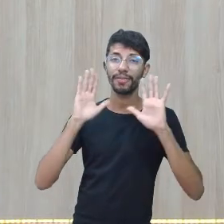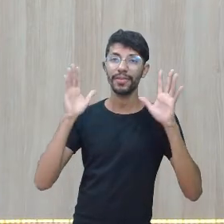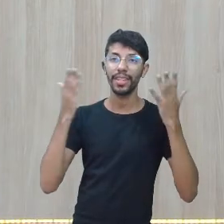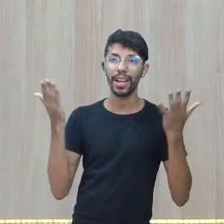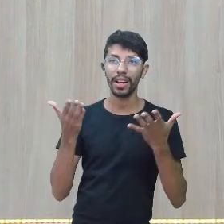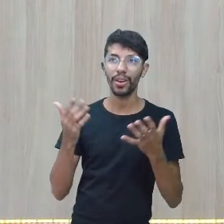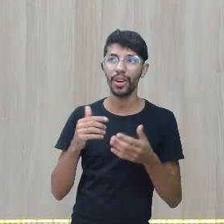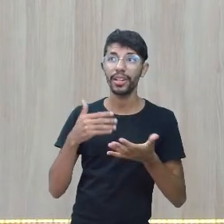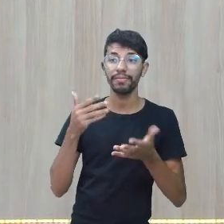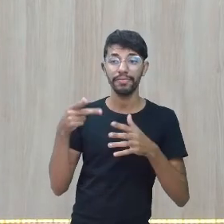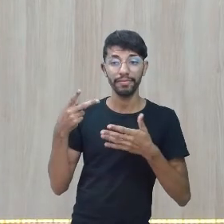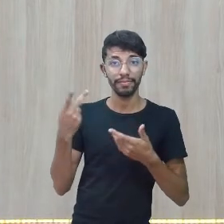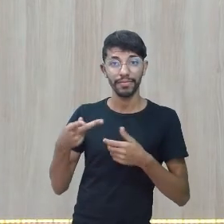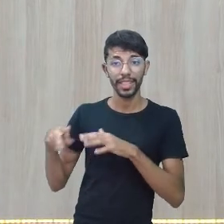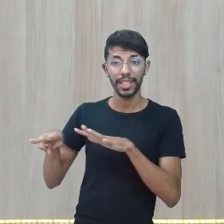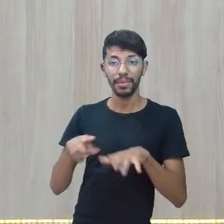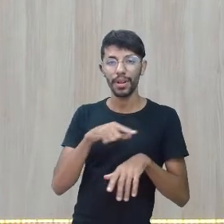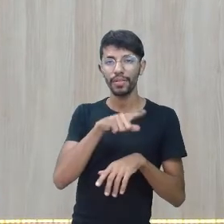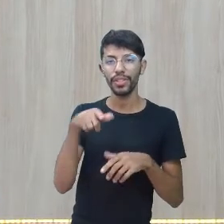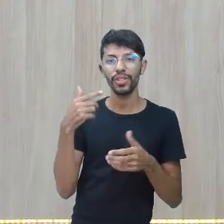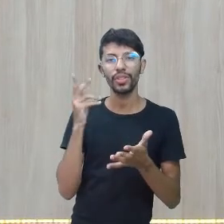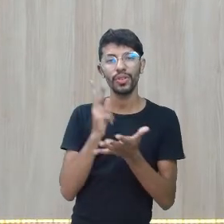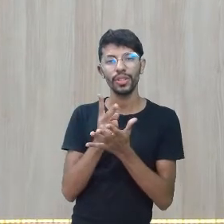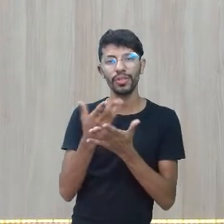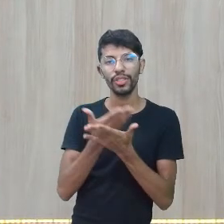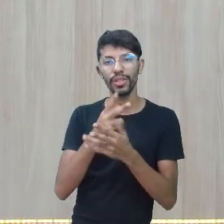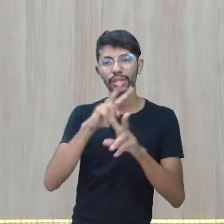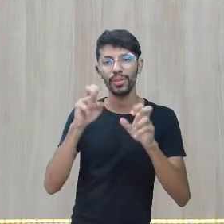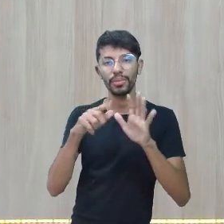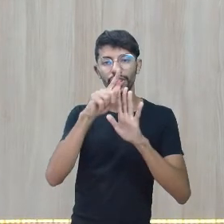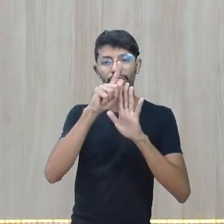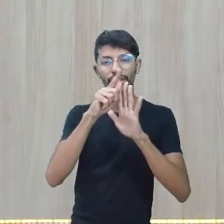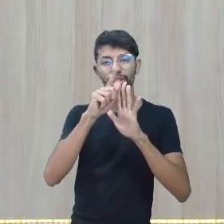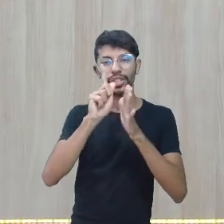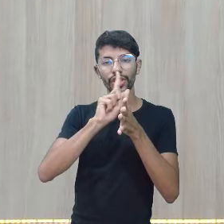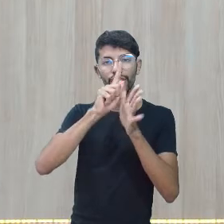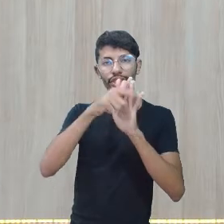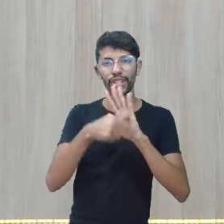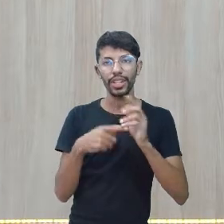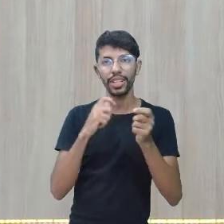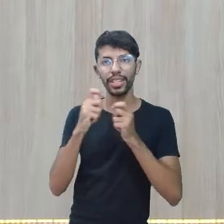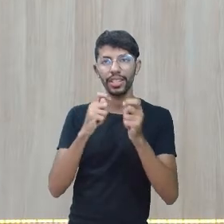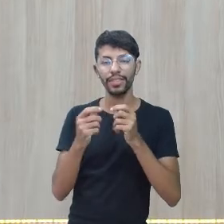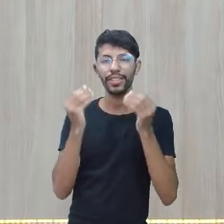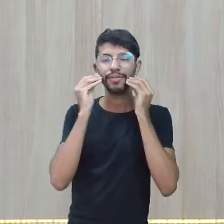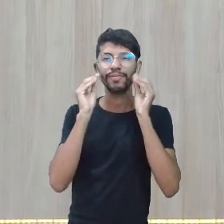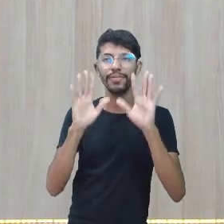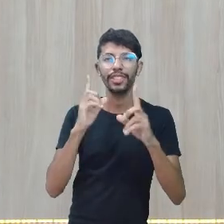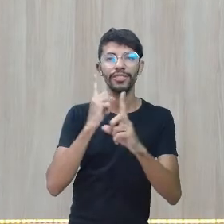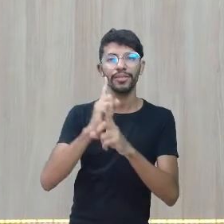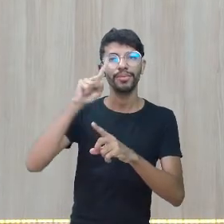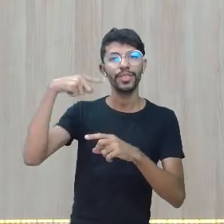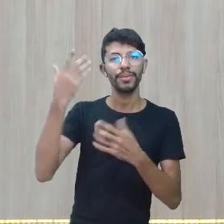vendo o Gênero Entrevista e a gente se vê na próxima aula. Um cheiro e até mais. Tchau, tchau.